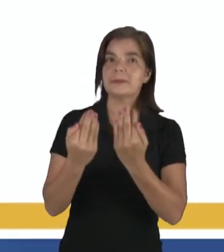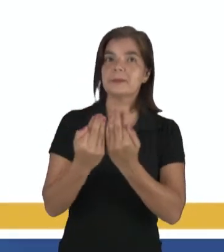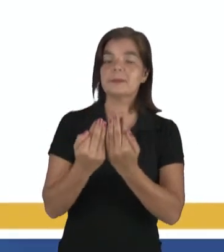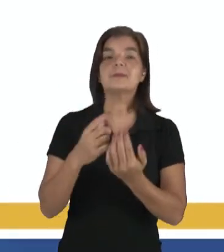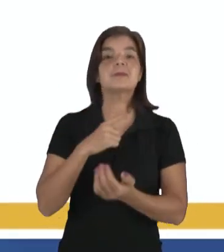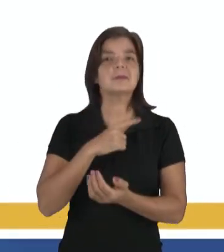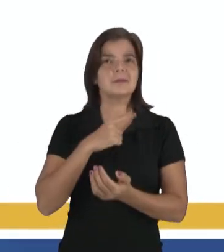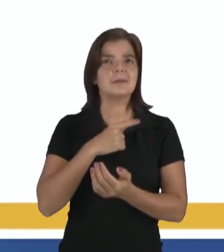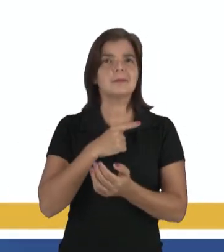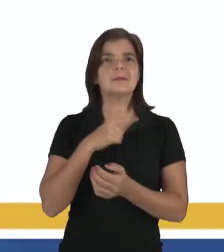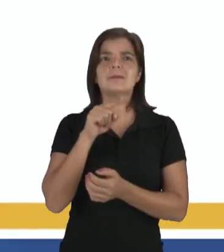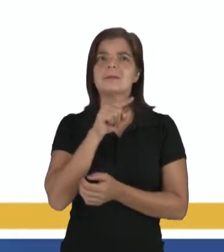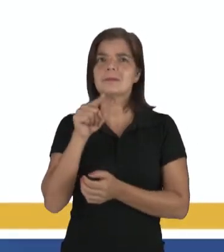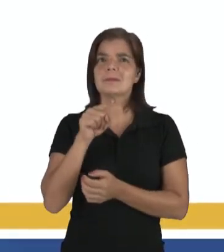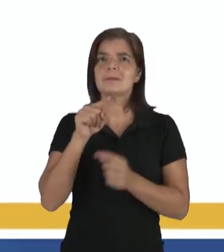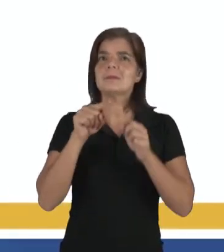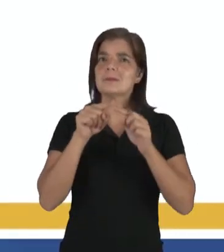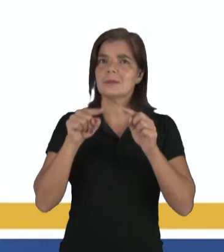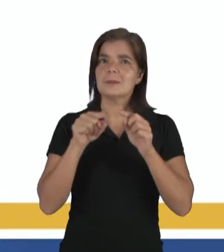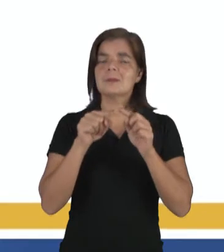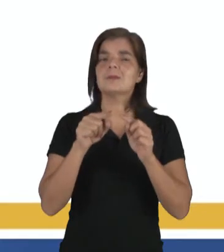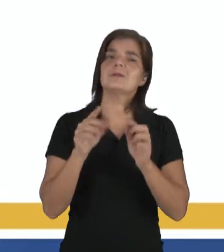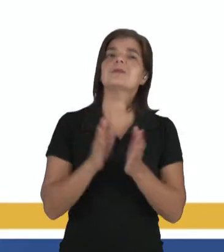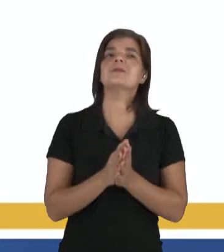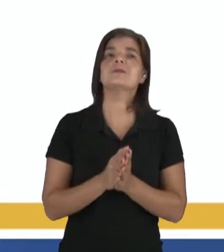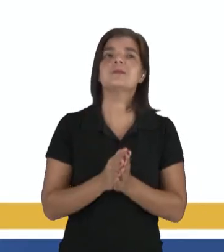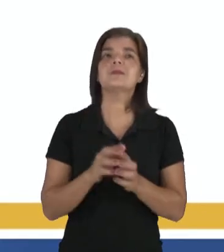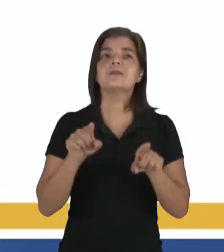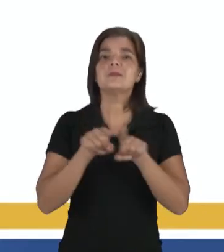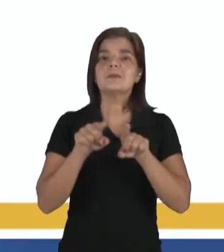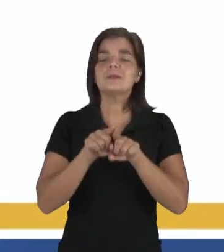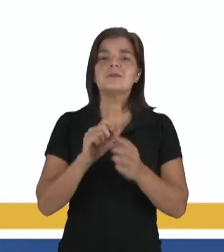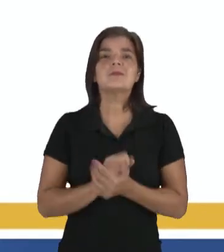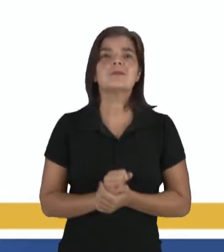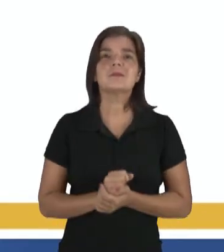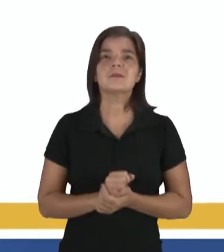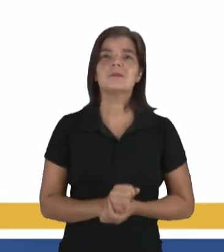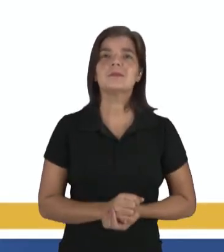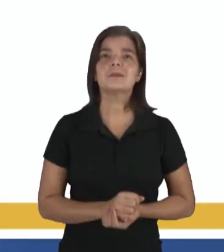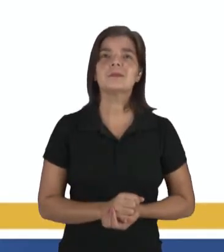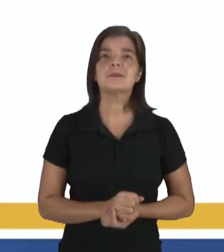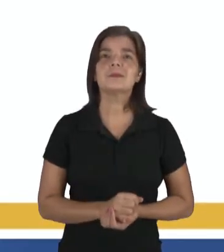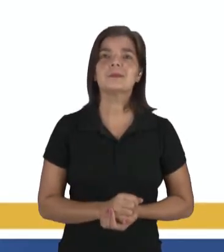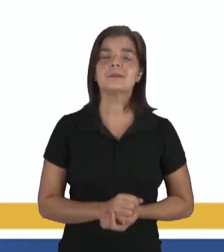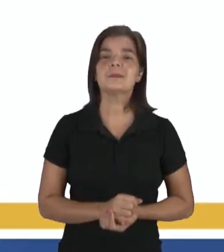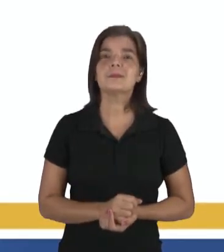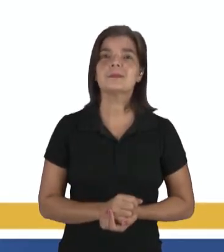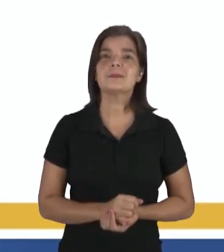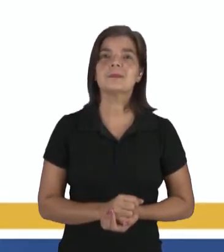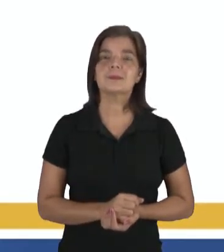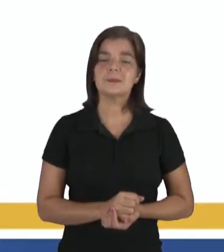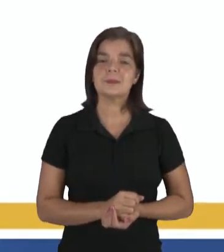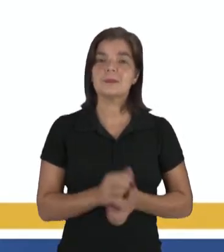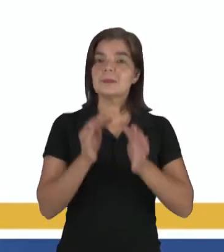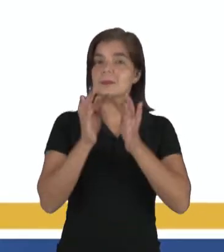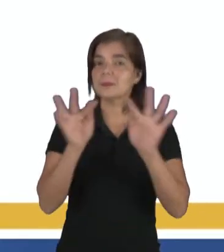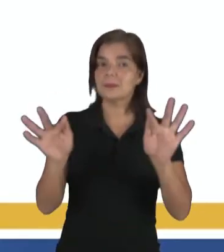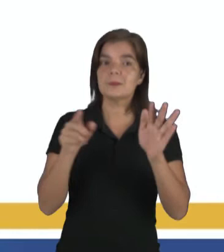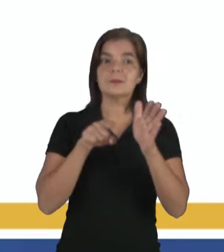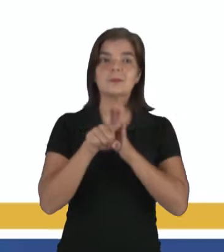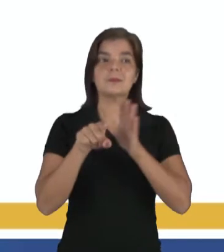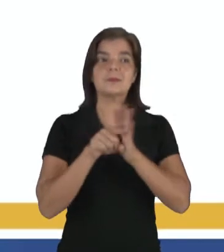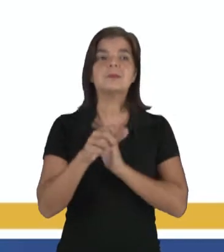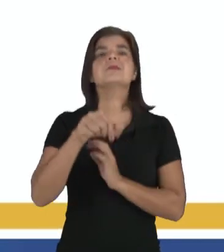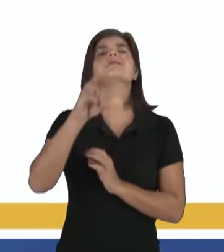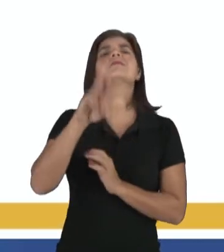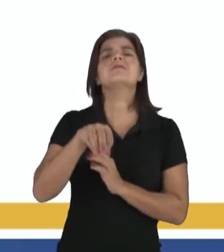Lisa e aí tem uma setinha amarela apontando para o Homer EA pergunta é Rose 10 Rolls 10